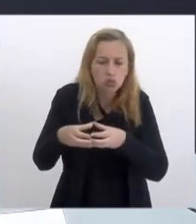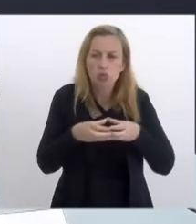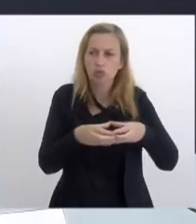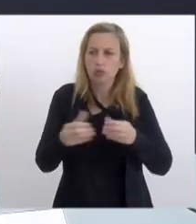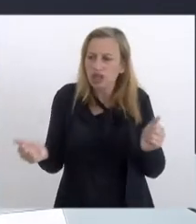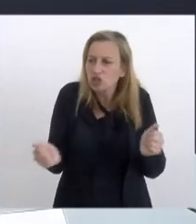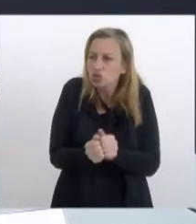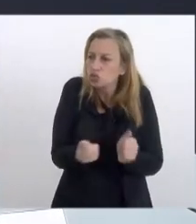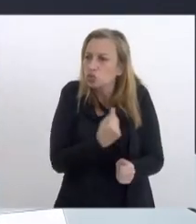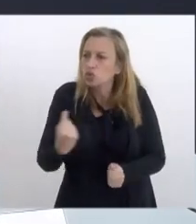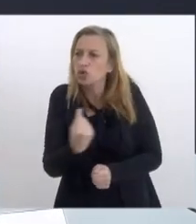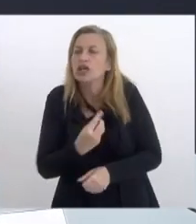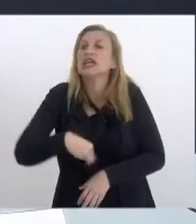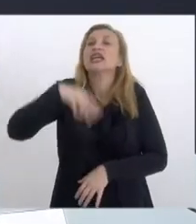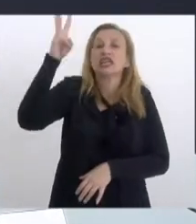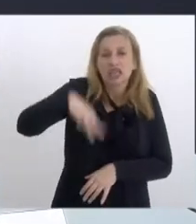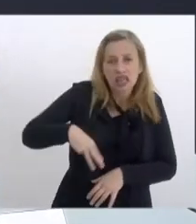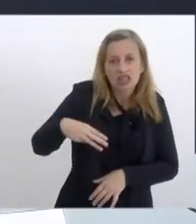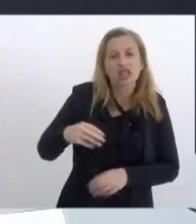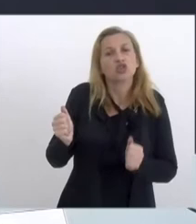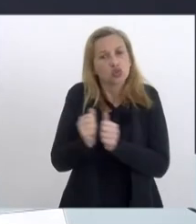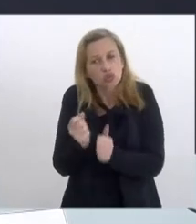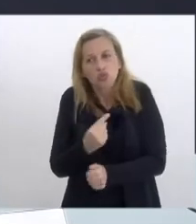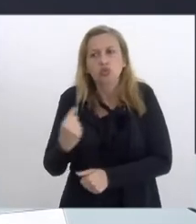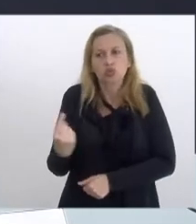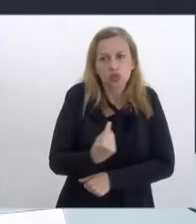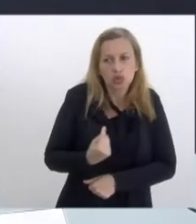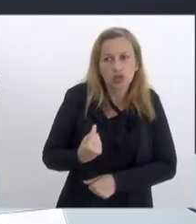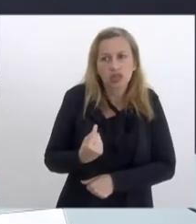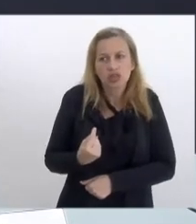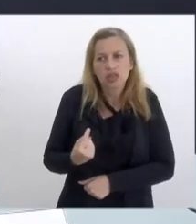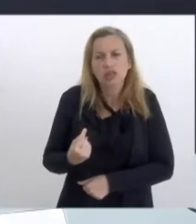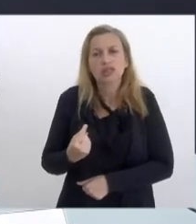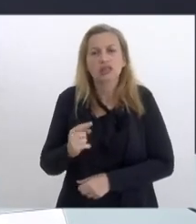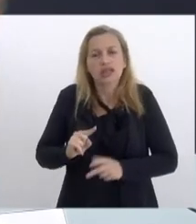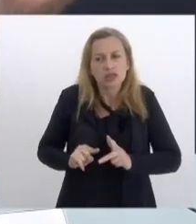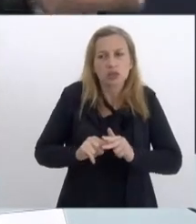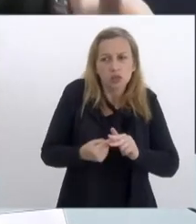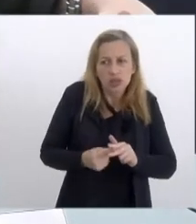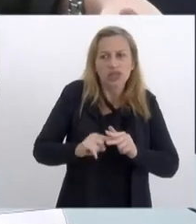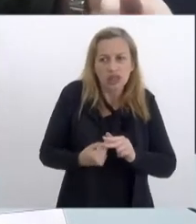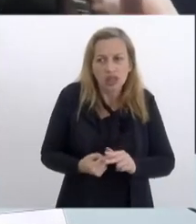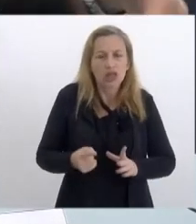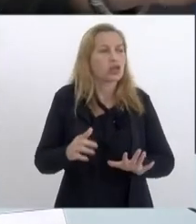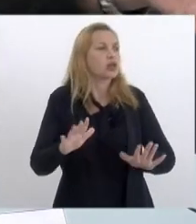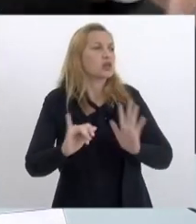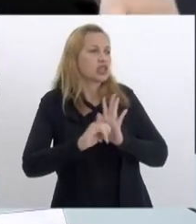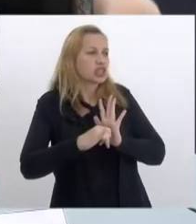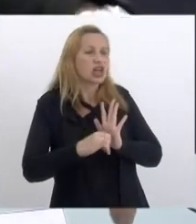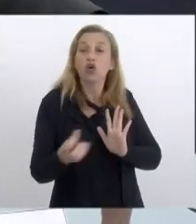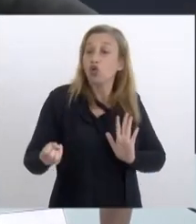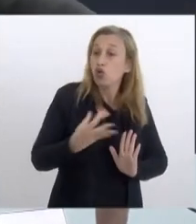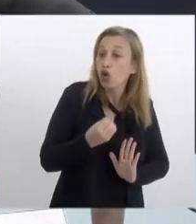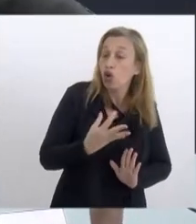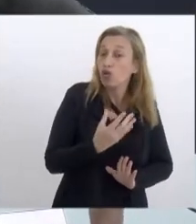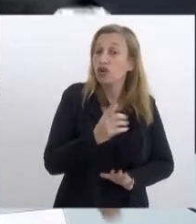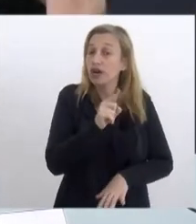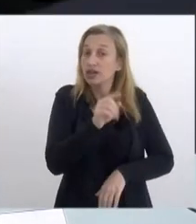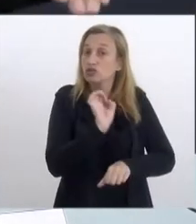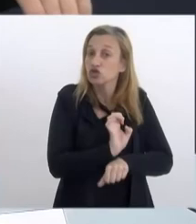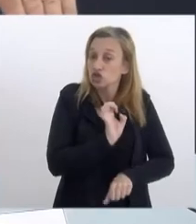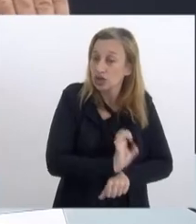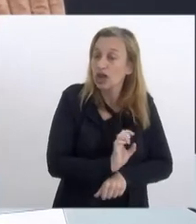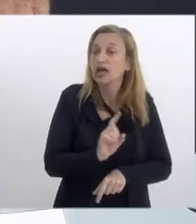estar conosco. E quem esteve e está conosco está se legalizando. Inclusive no edital novo, esse edital do Estado, né,